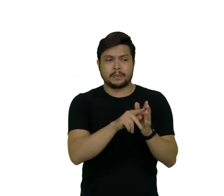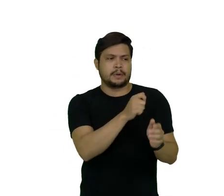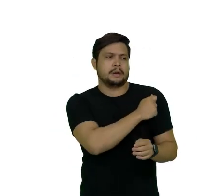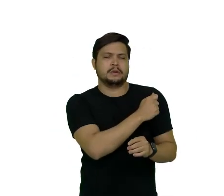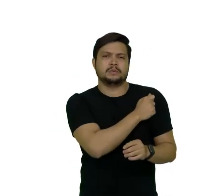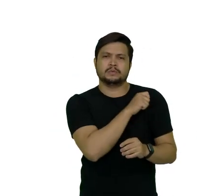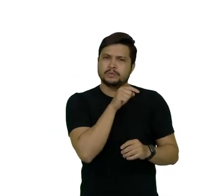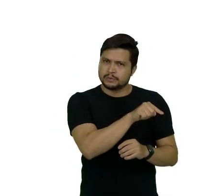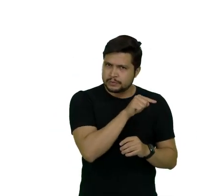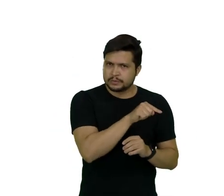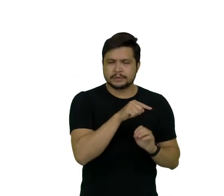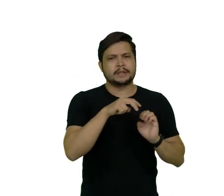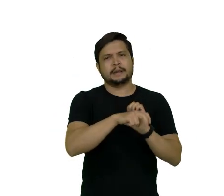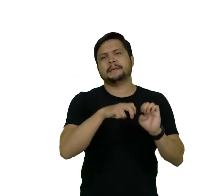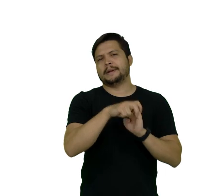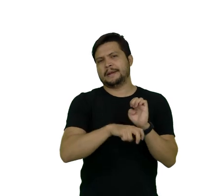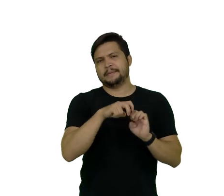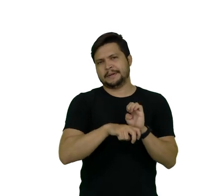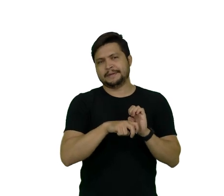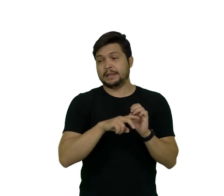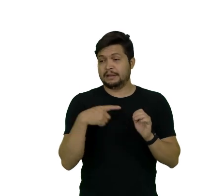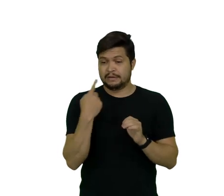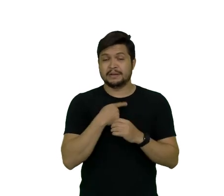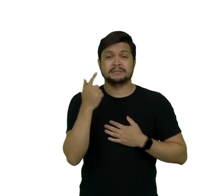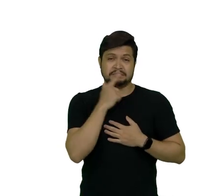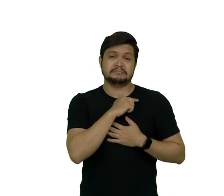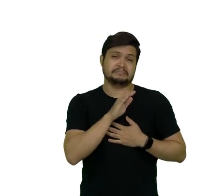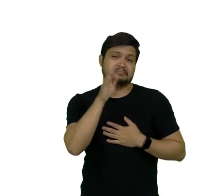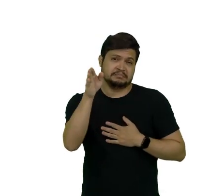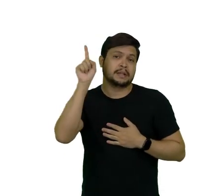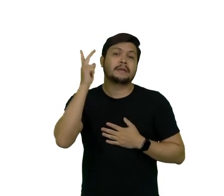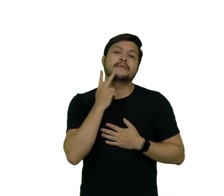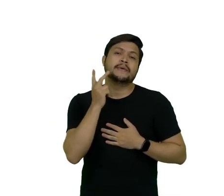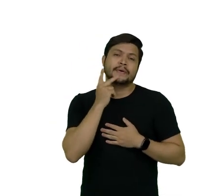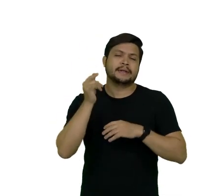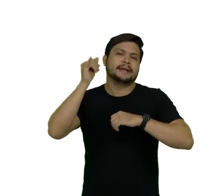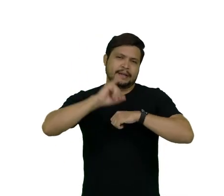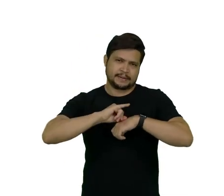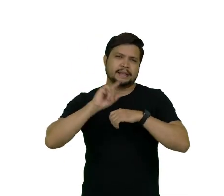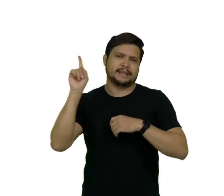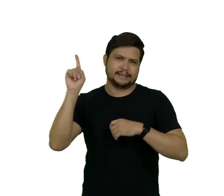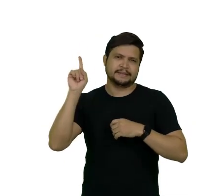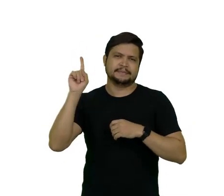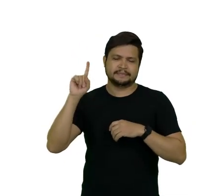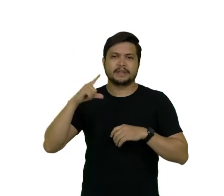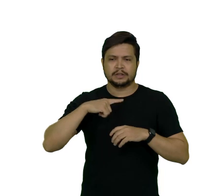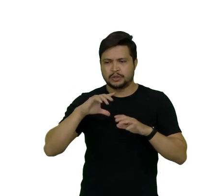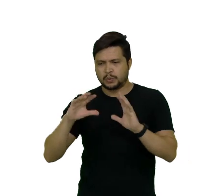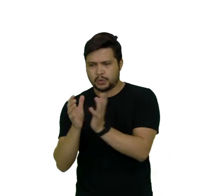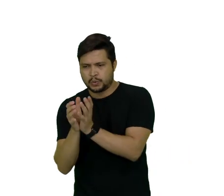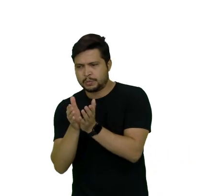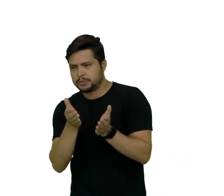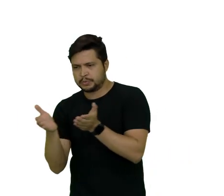o PEC Nordeste. Era o evento técnico que a gente podia ir, meu povo. Que era em